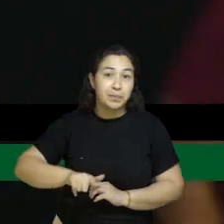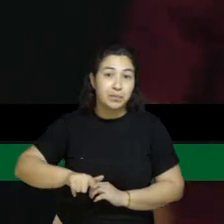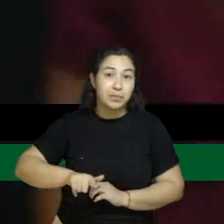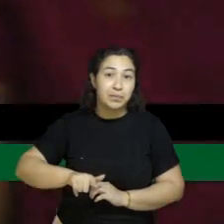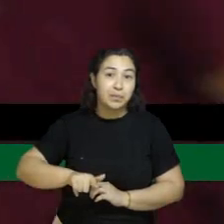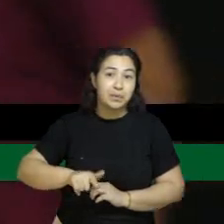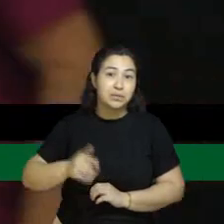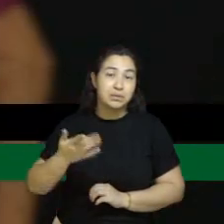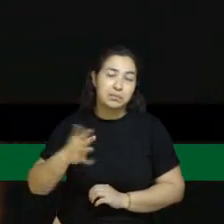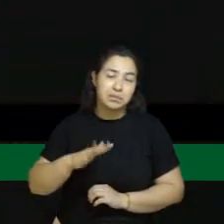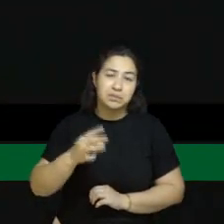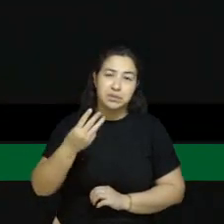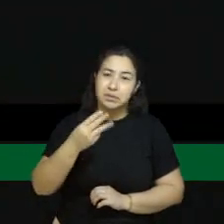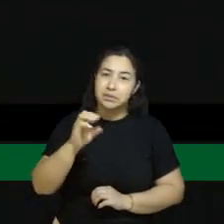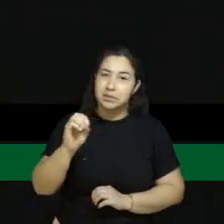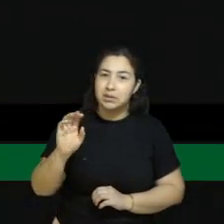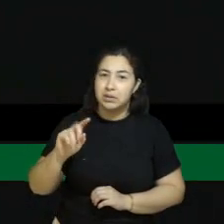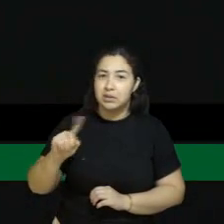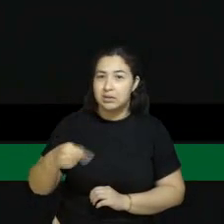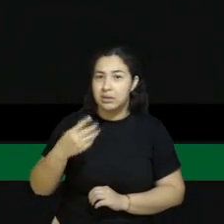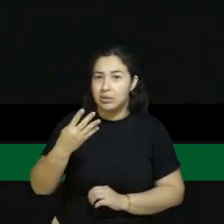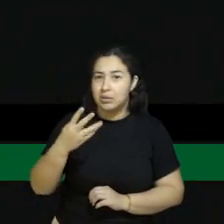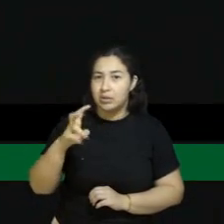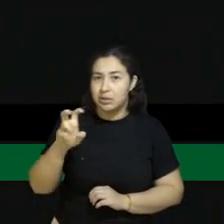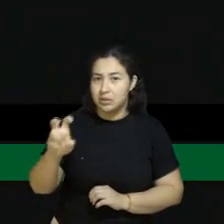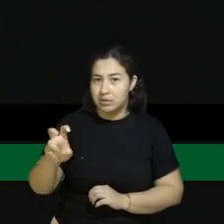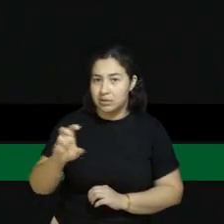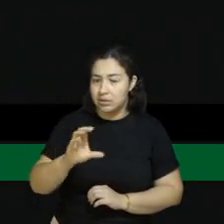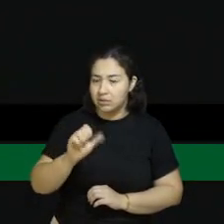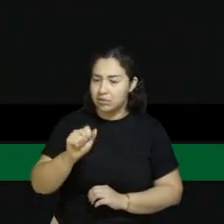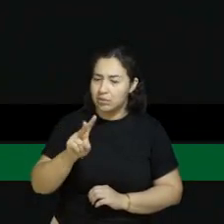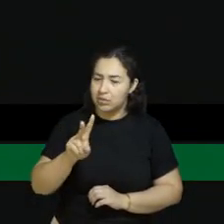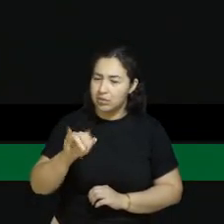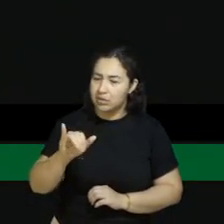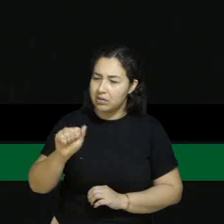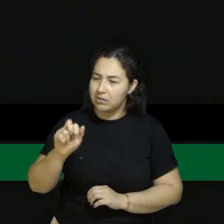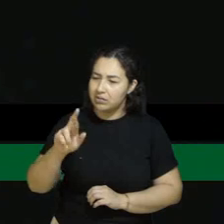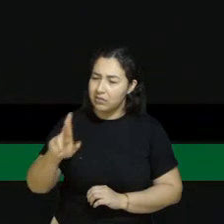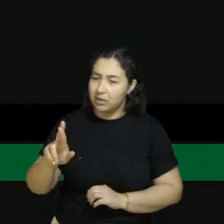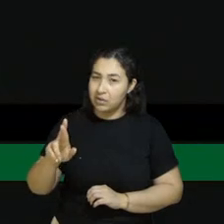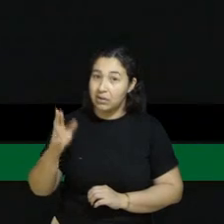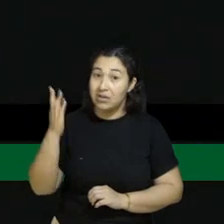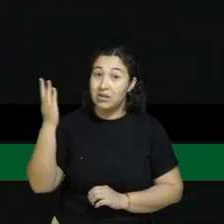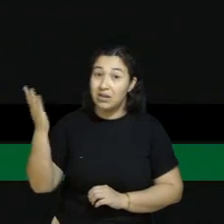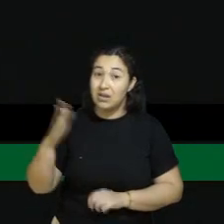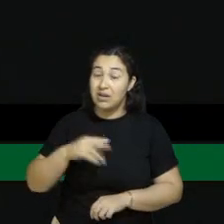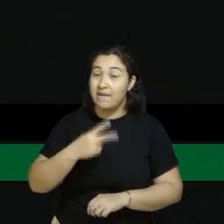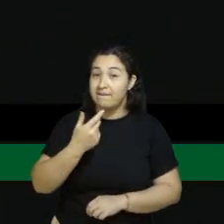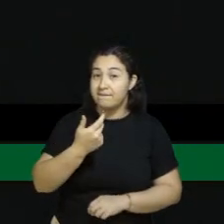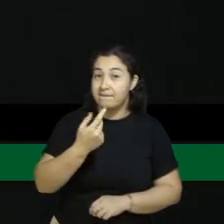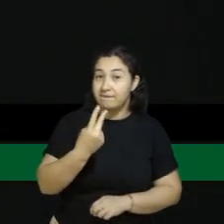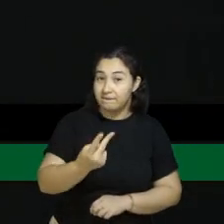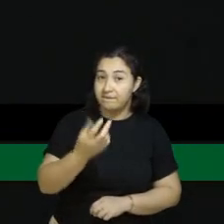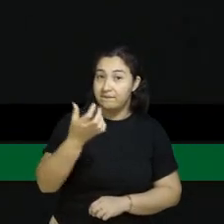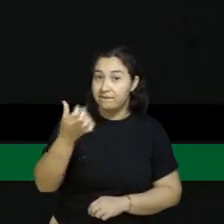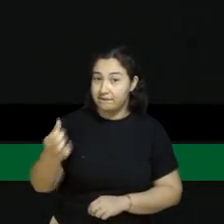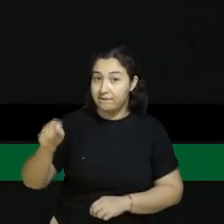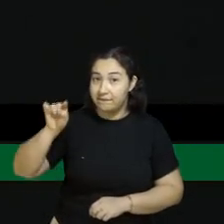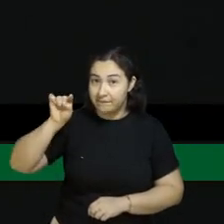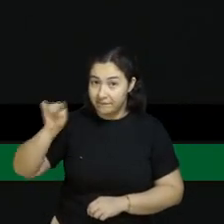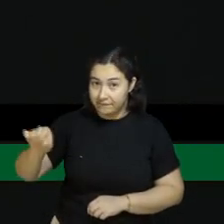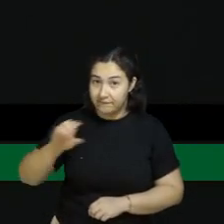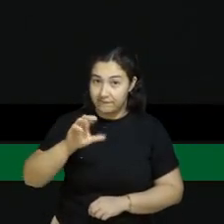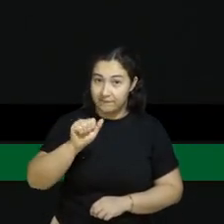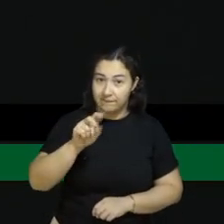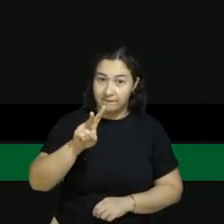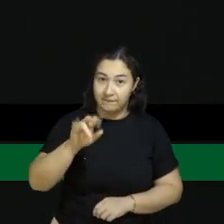ordem de 30, 45, 75, 112 kVA. Aqui nós temos um transformador de 26.670 kVA. Aqui